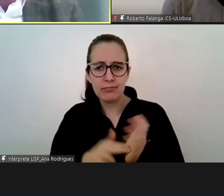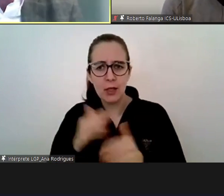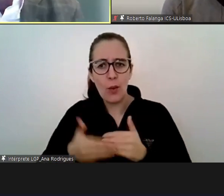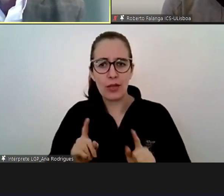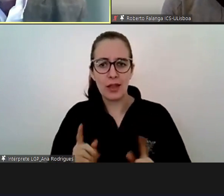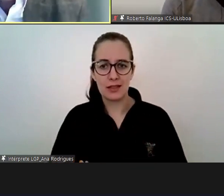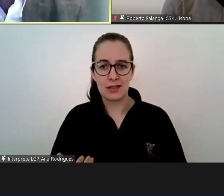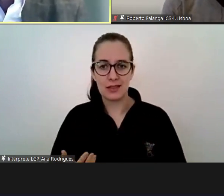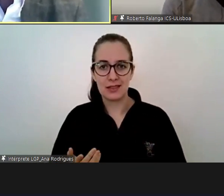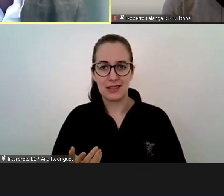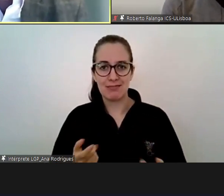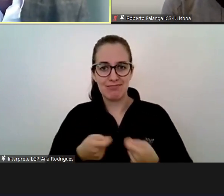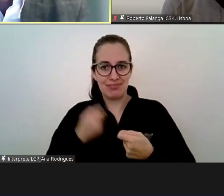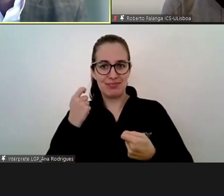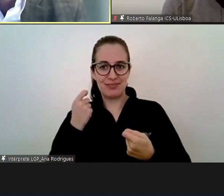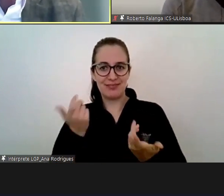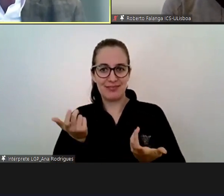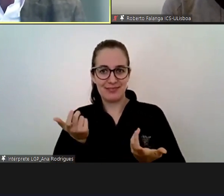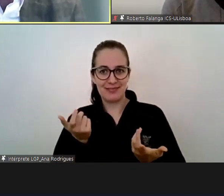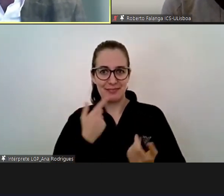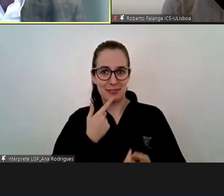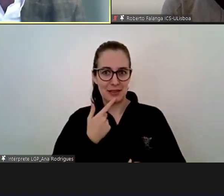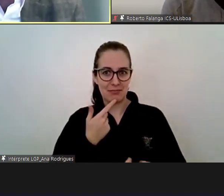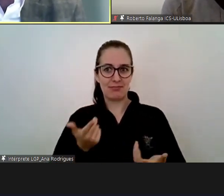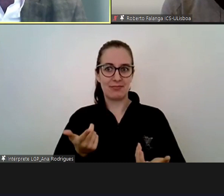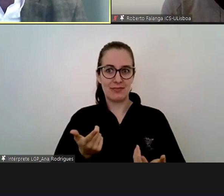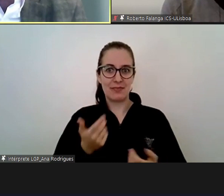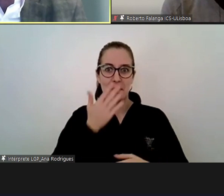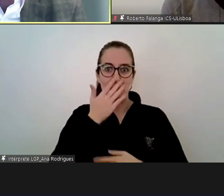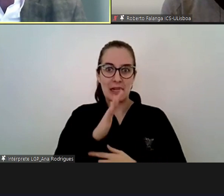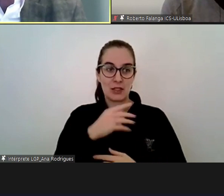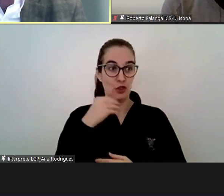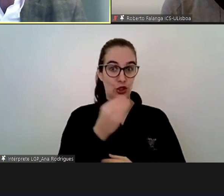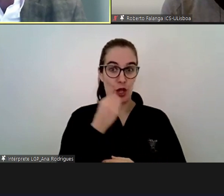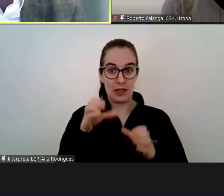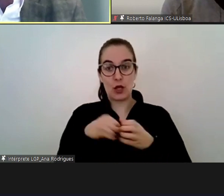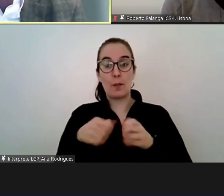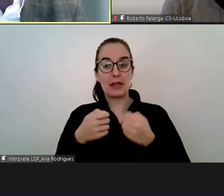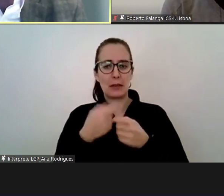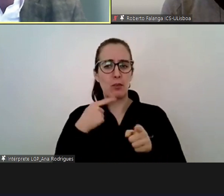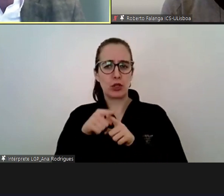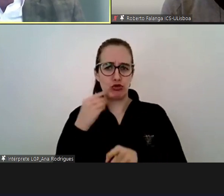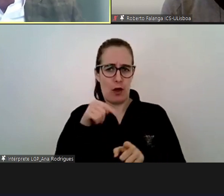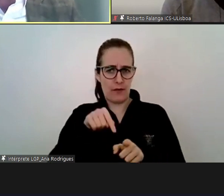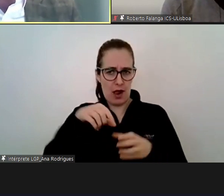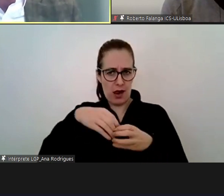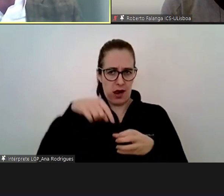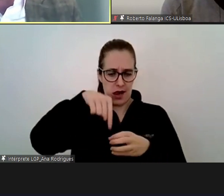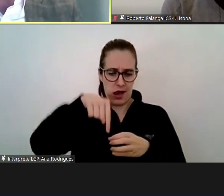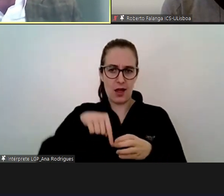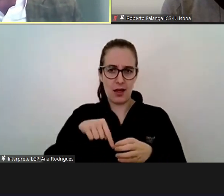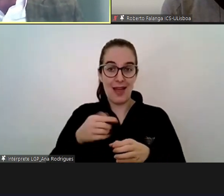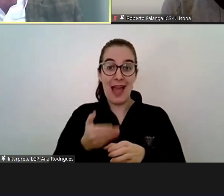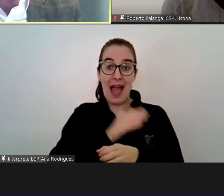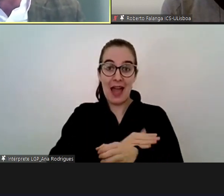desse partido. Ora, parece que isso não acontece. Como parece que as juventudes partidárias passaram de ser um canal de ligação